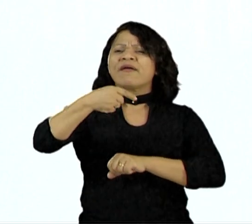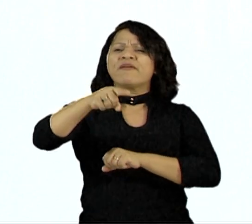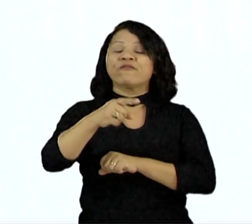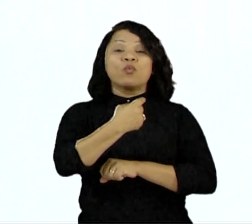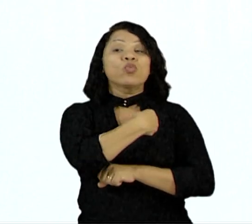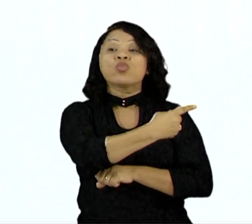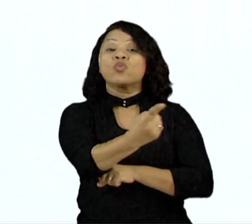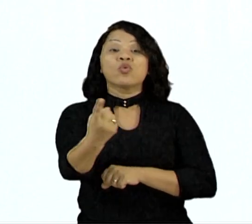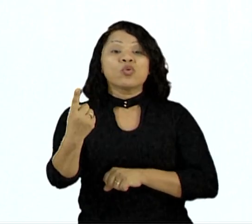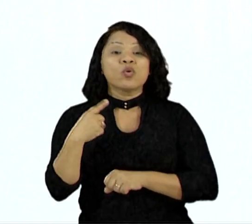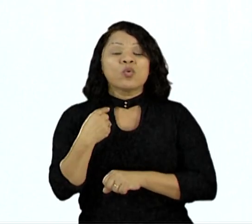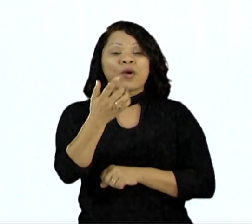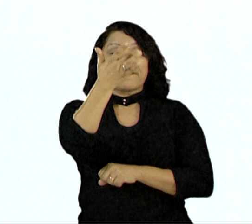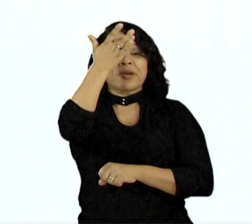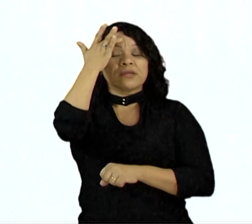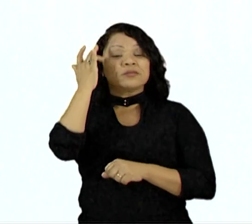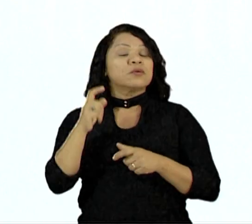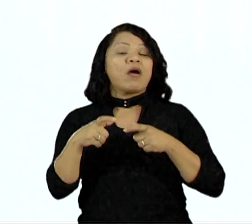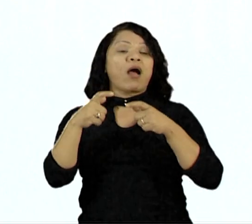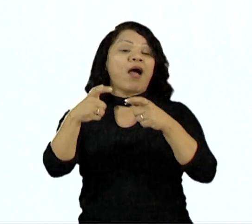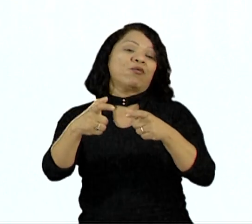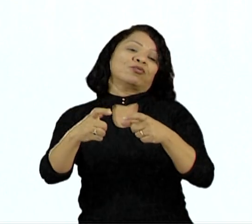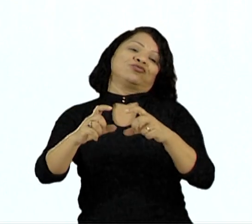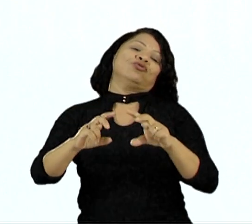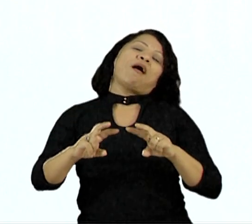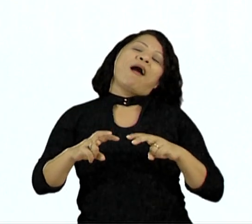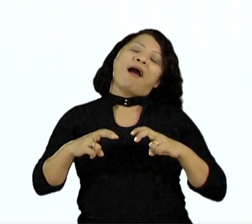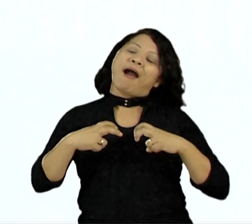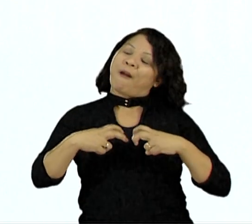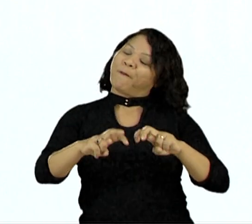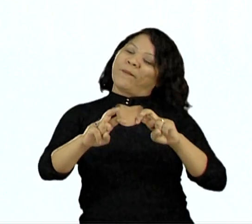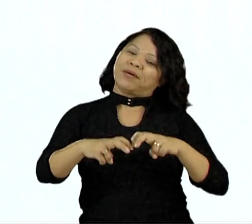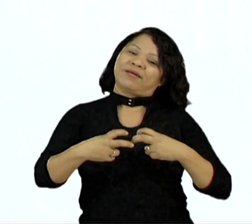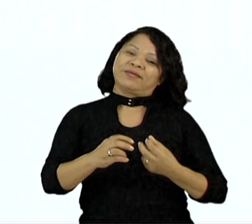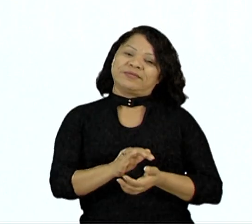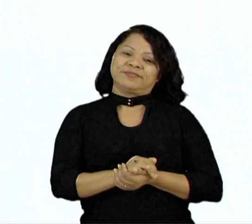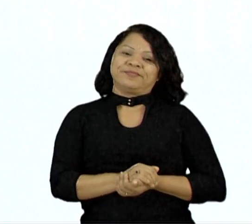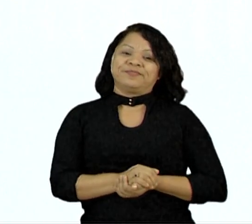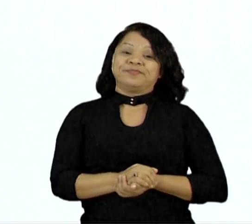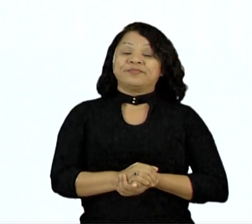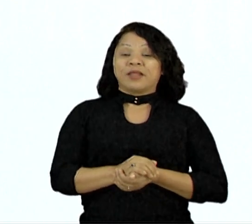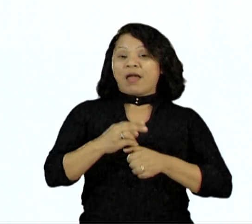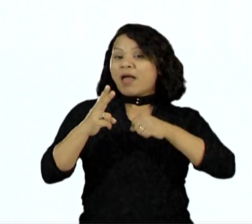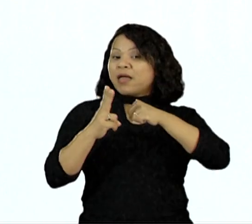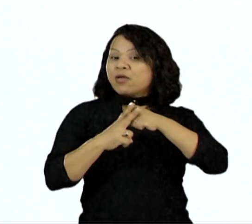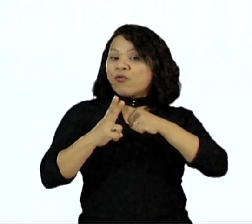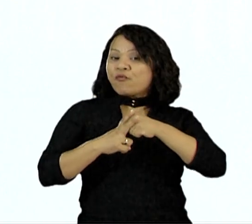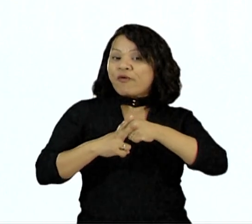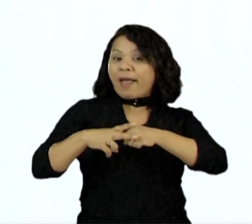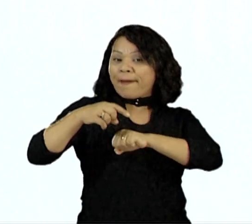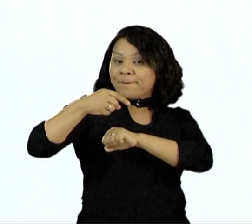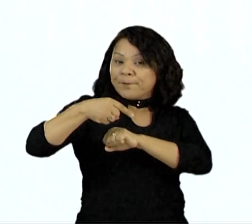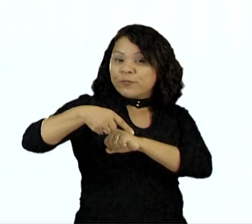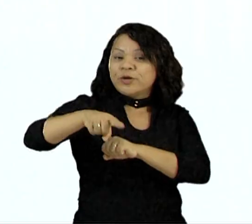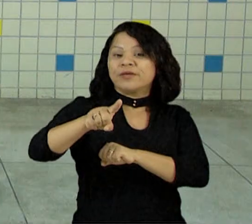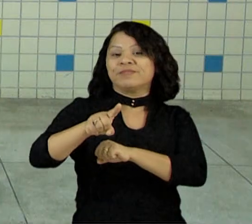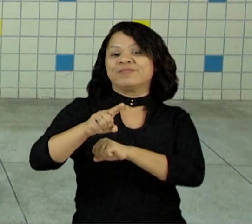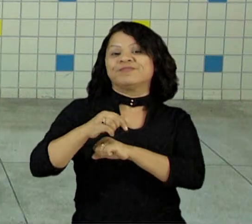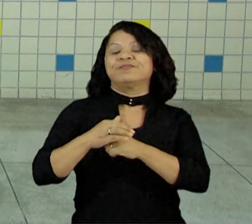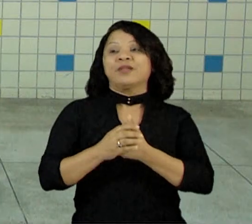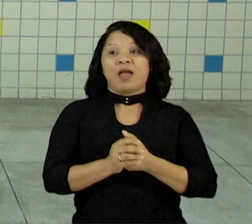pessoas. Aonde? Ao parque. E o verbo ir, vamos. Então, nós vimos aí a mudança do